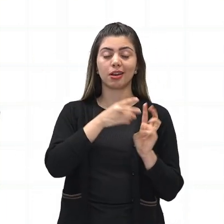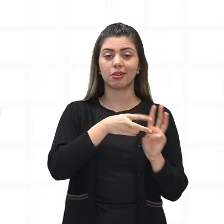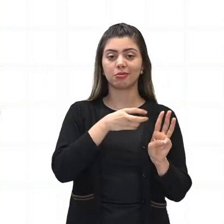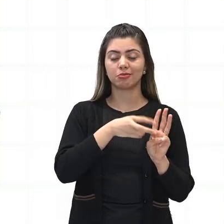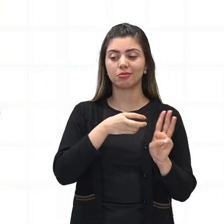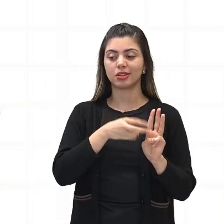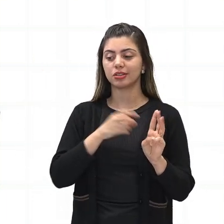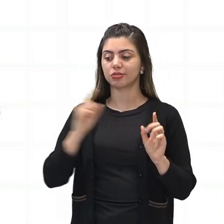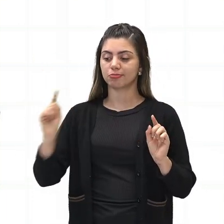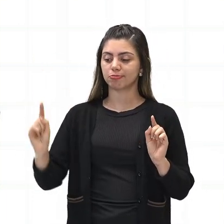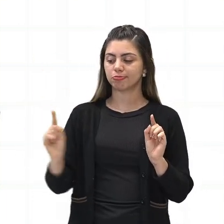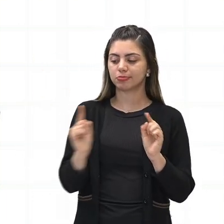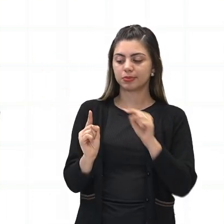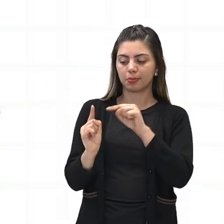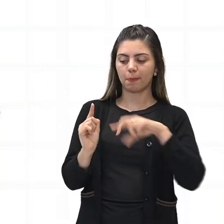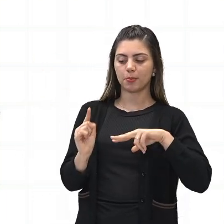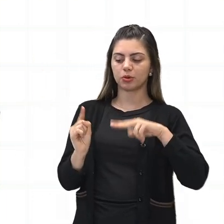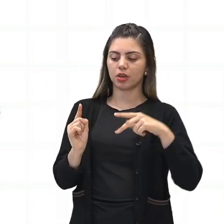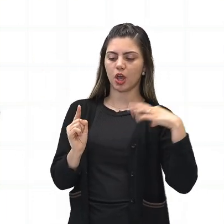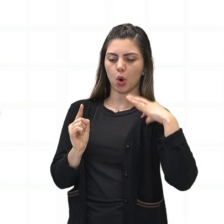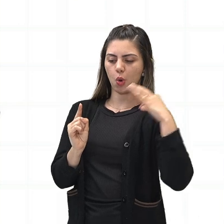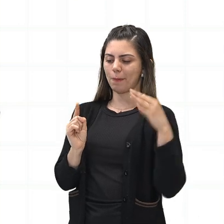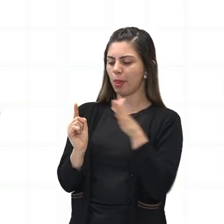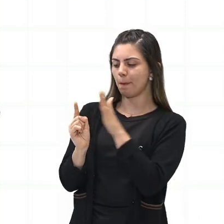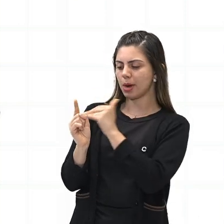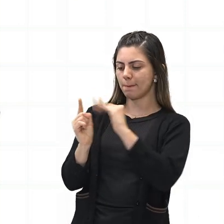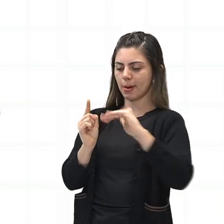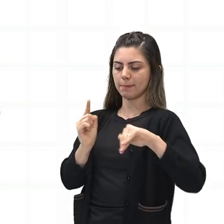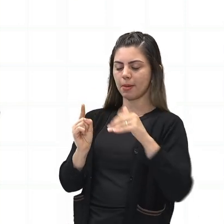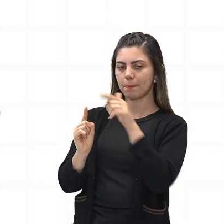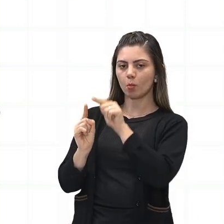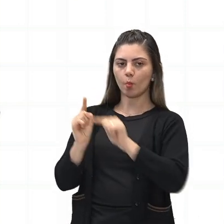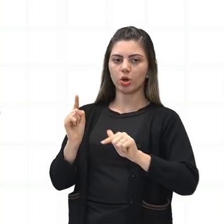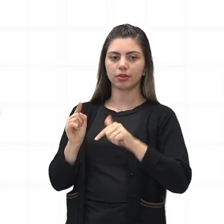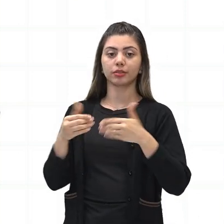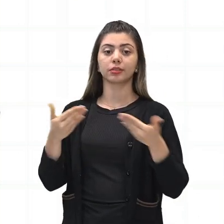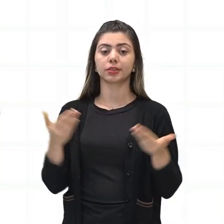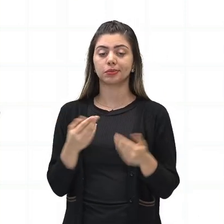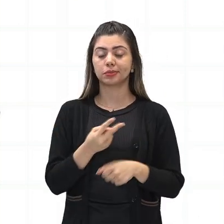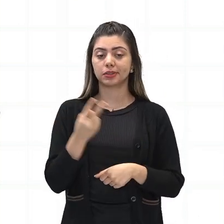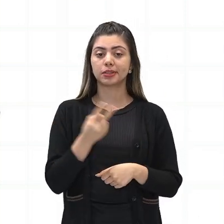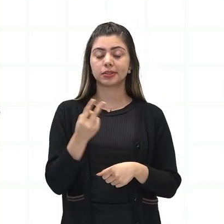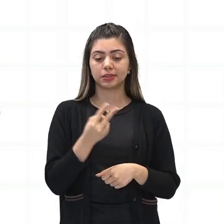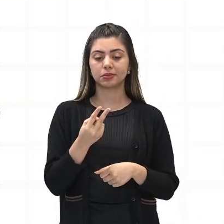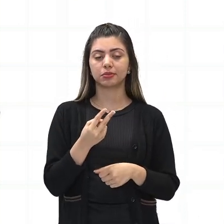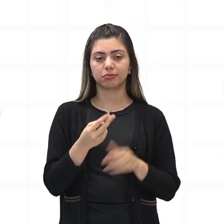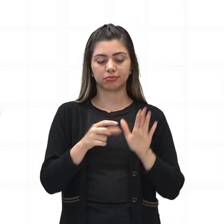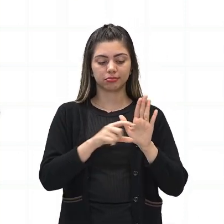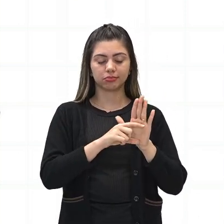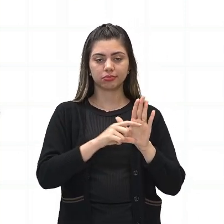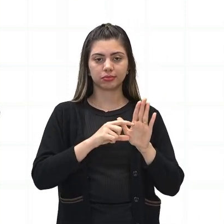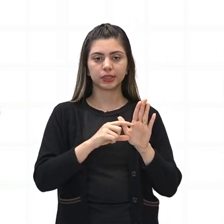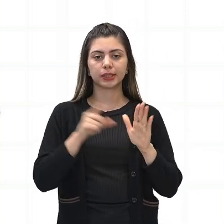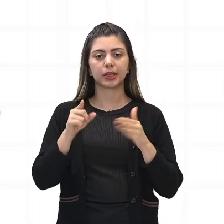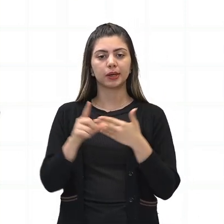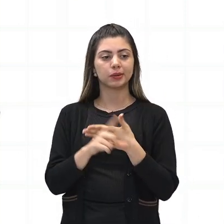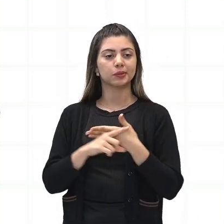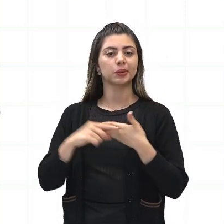português. Aqui, nessa segunda parte do poema, Oswald de Andrade